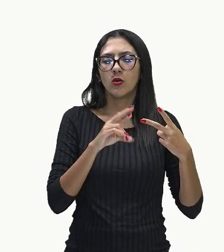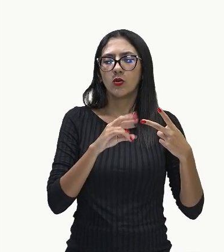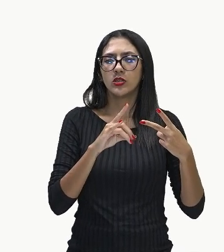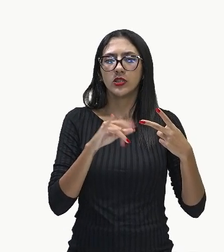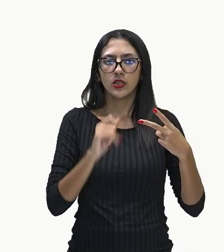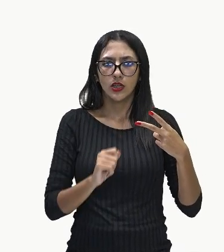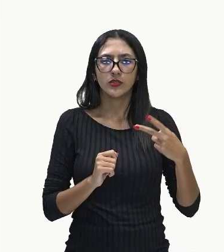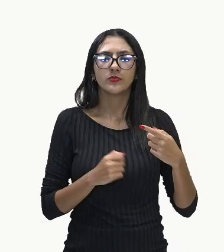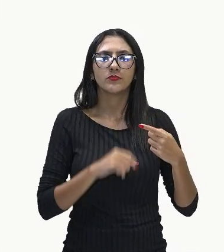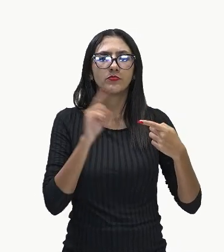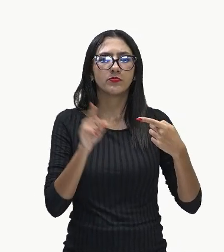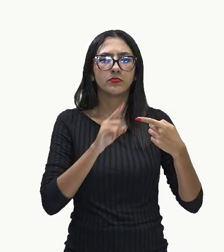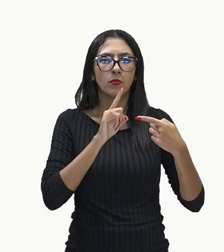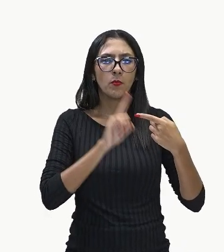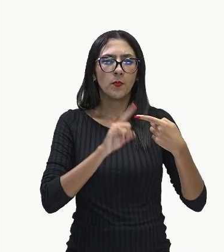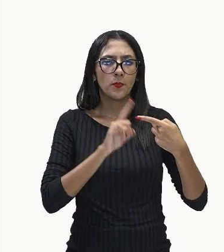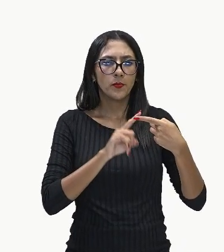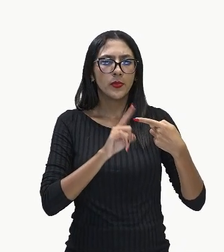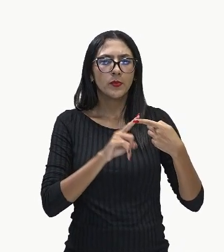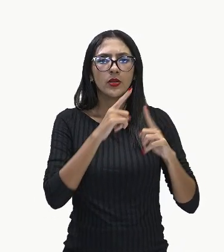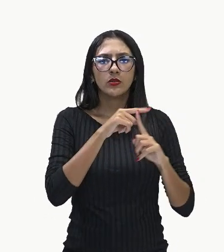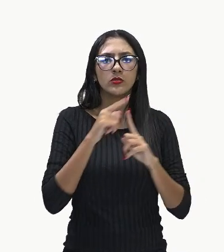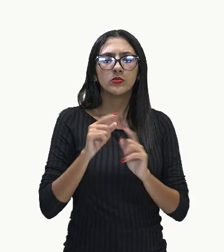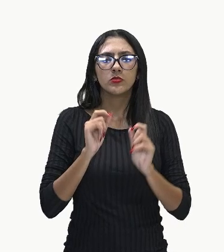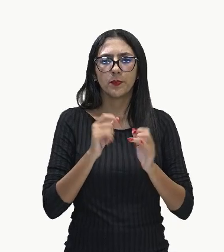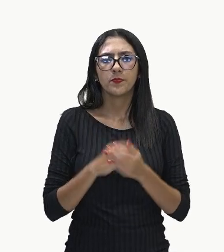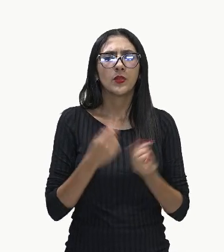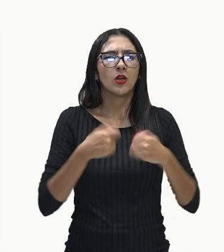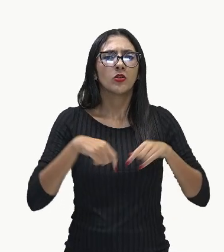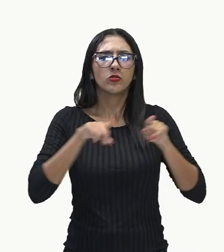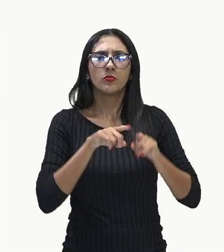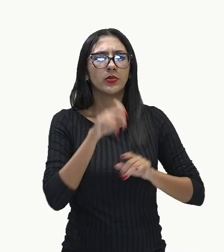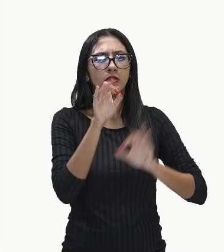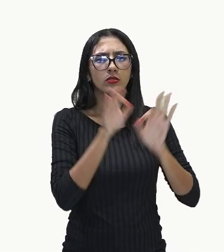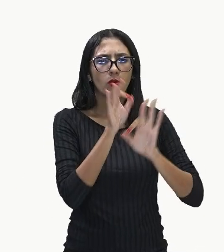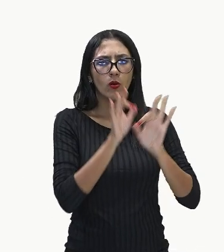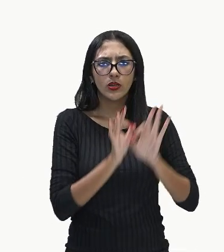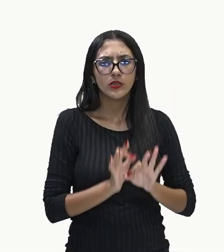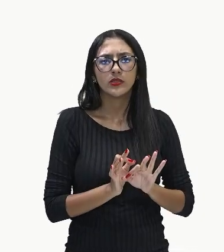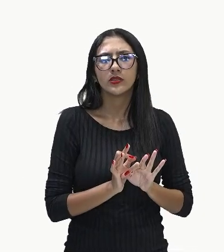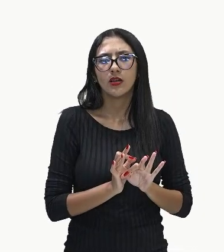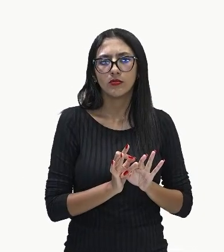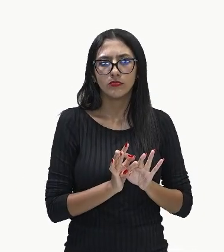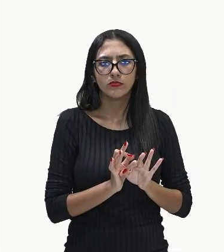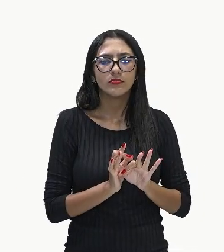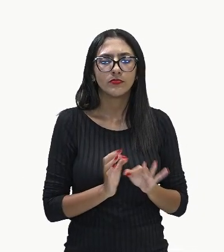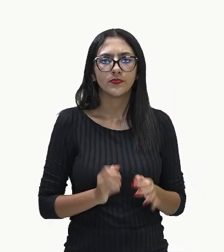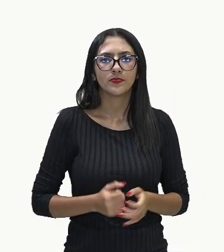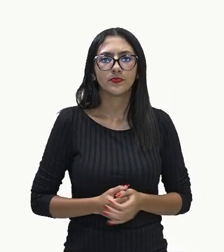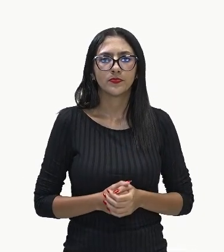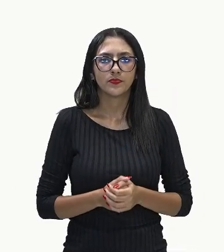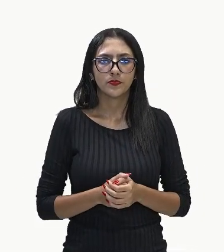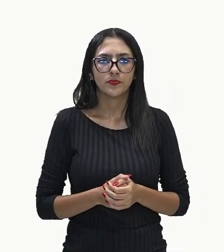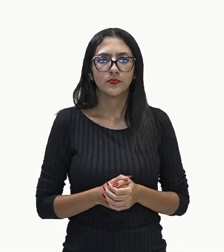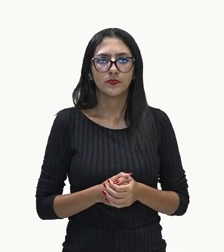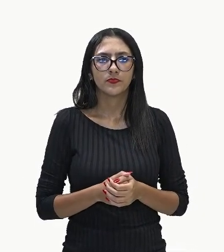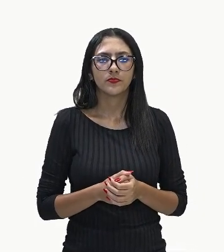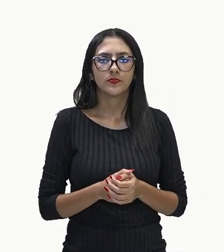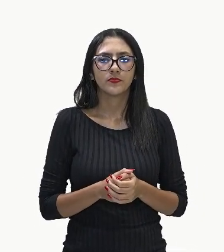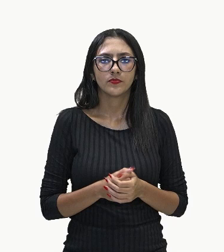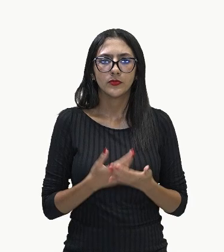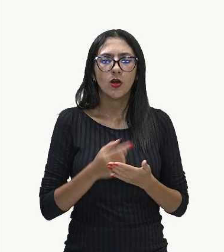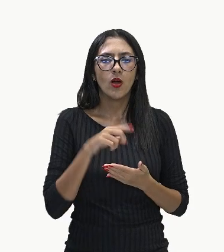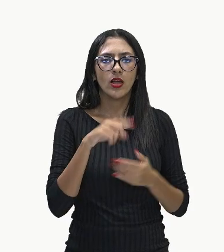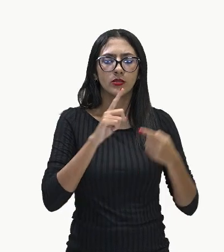variáveis qualitativas nominais não requerem ordenação, tá? Então, as nominais